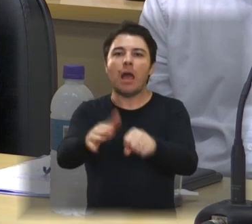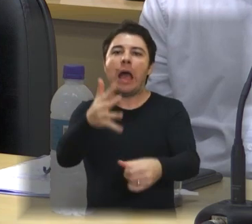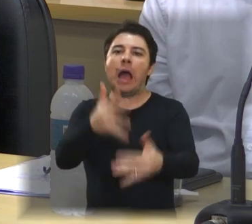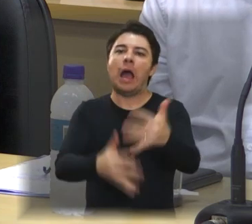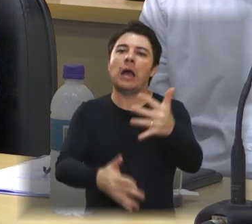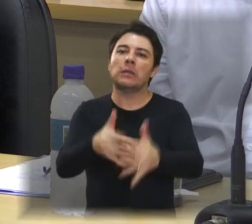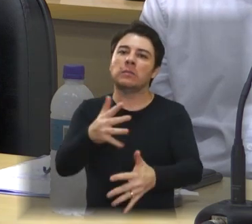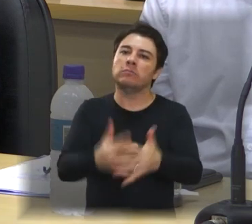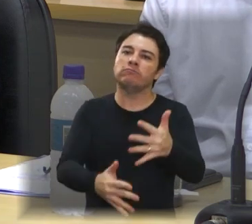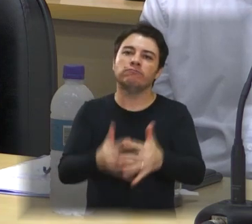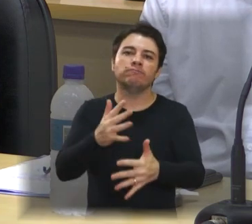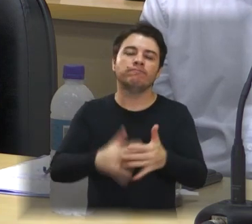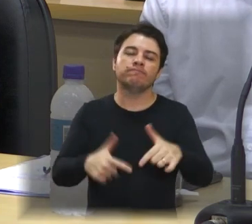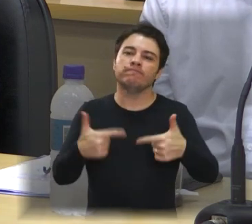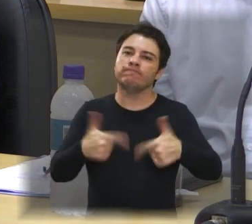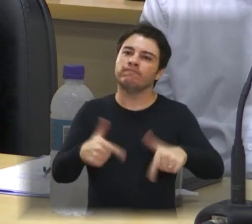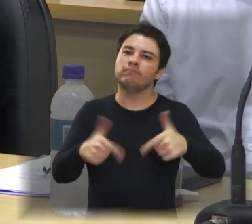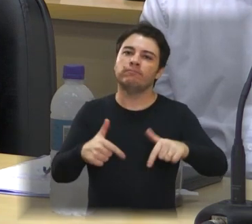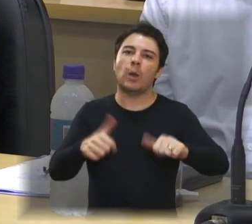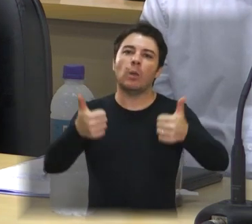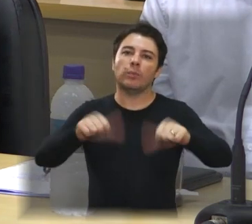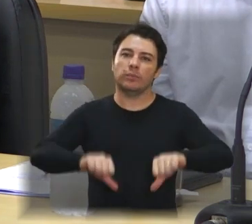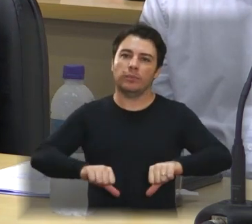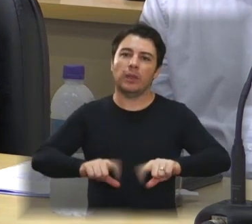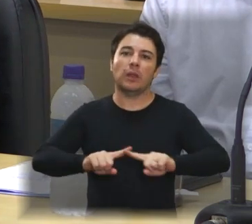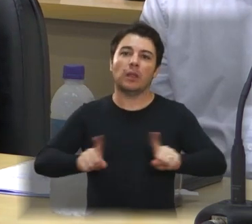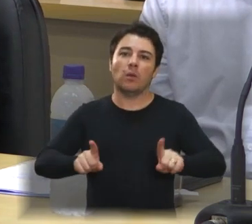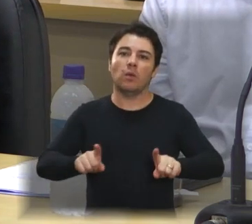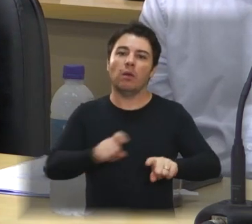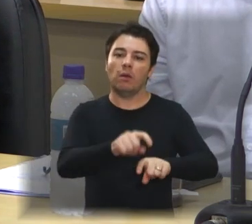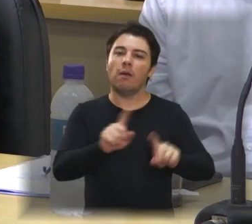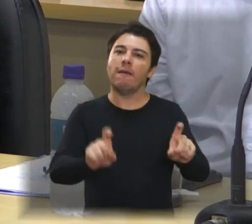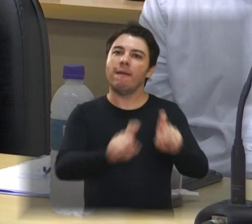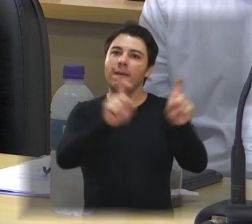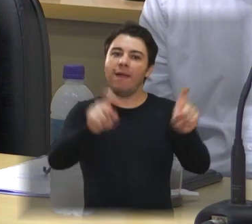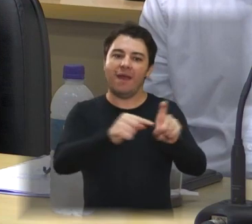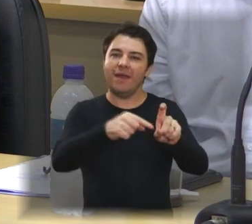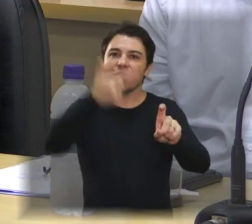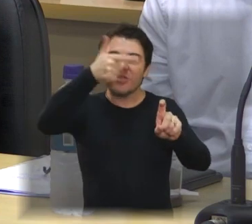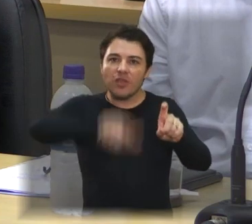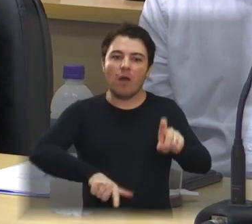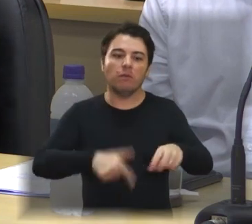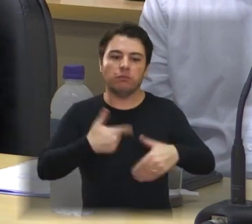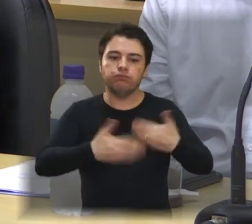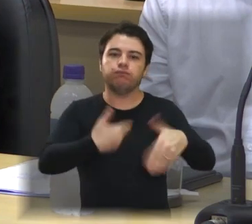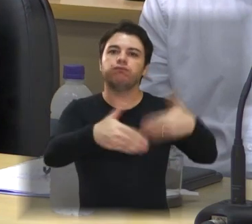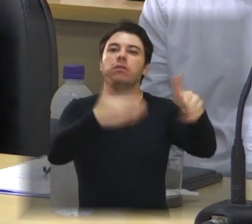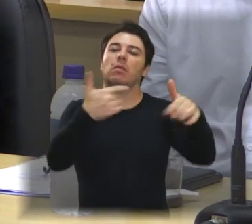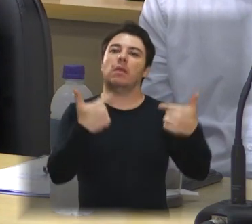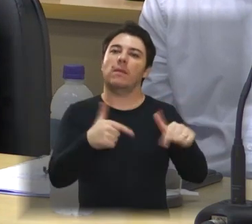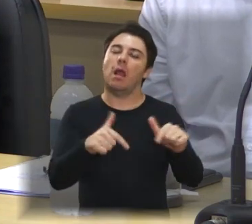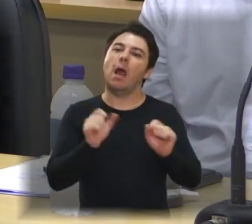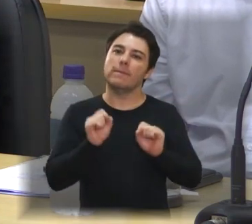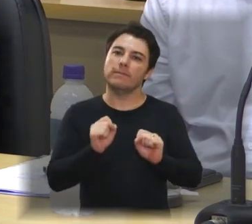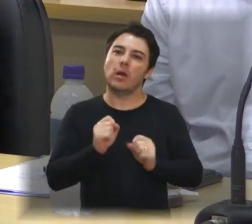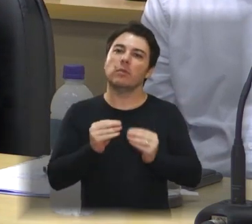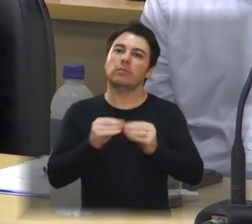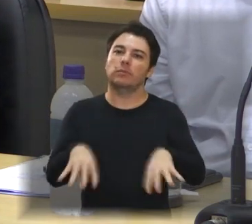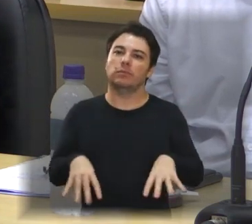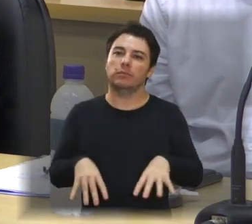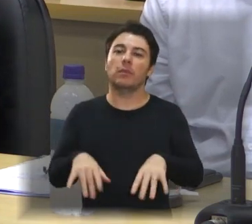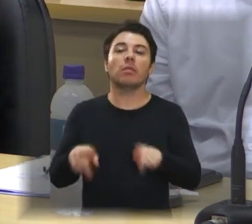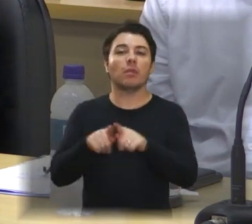trabalho basta atrapalhou bastante o trabalho até deixar o equipamento em funcionamento adequado novamente o